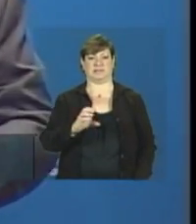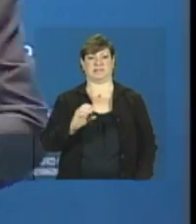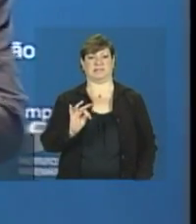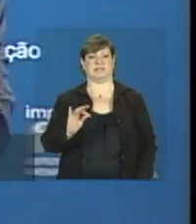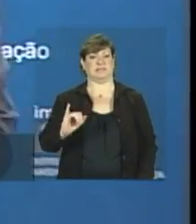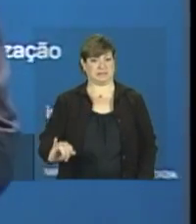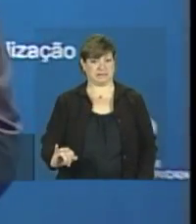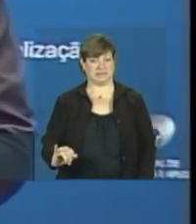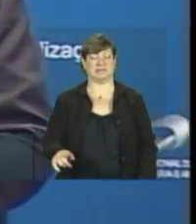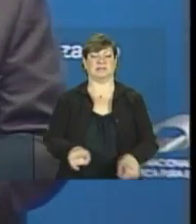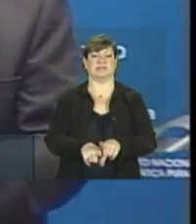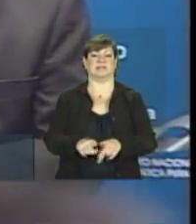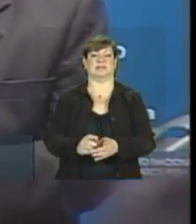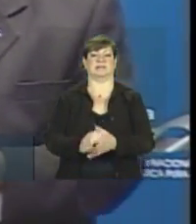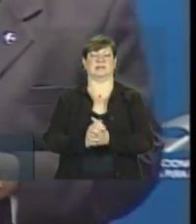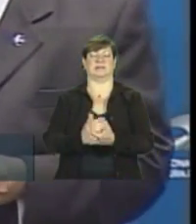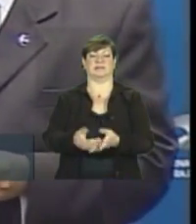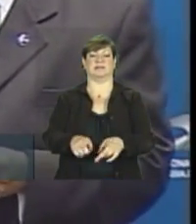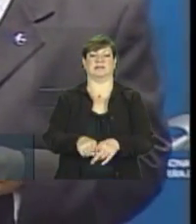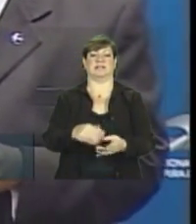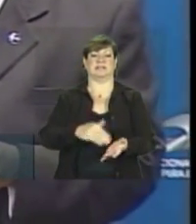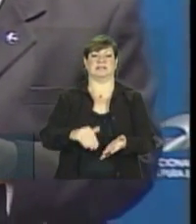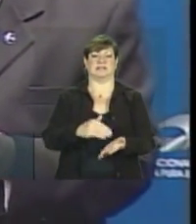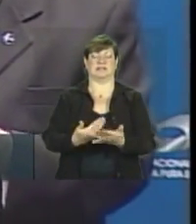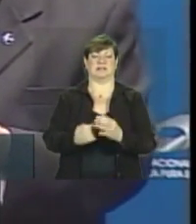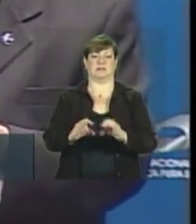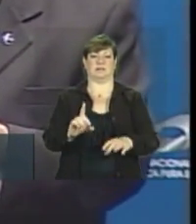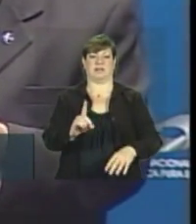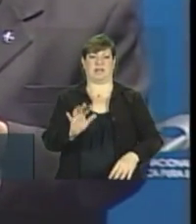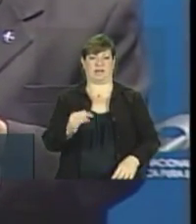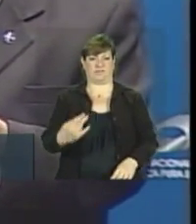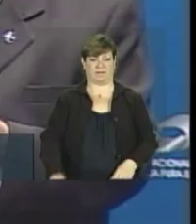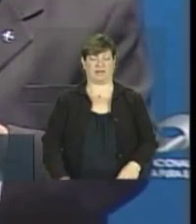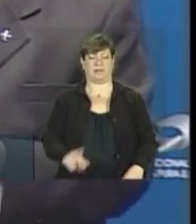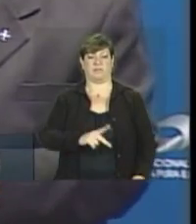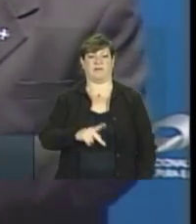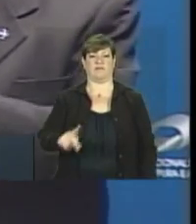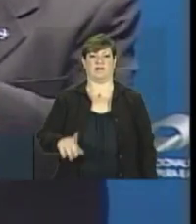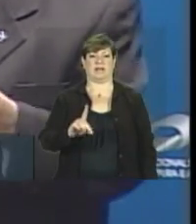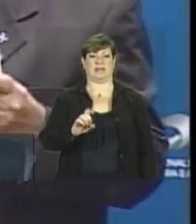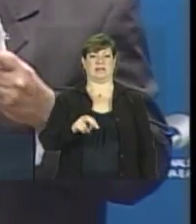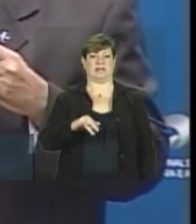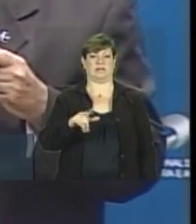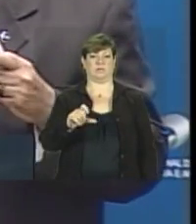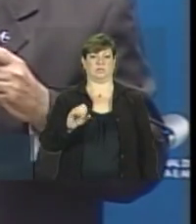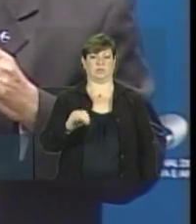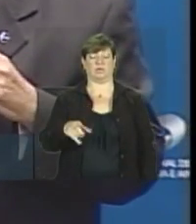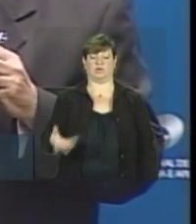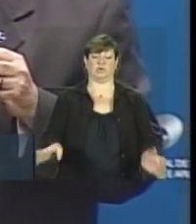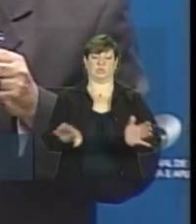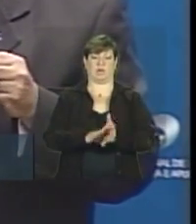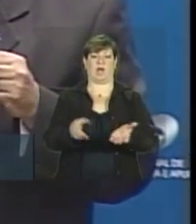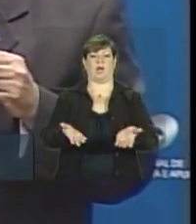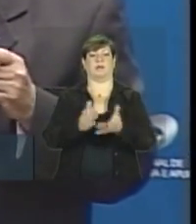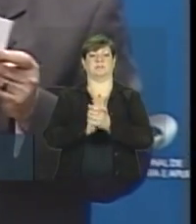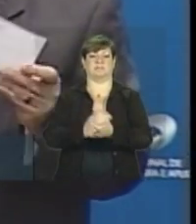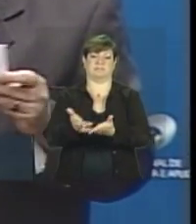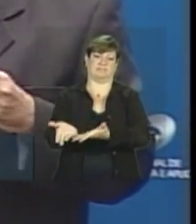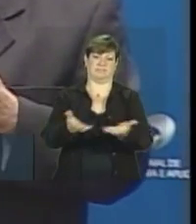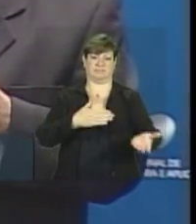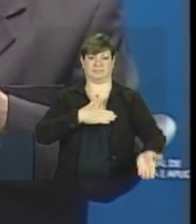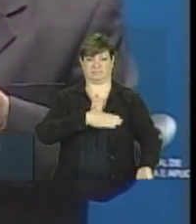eu queria saudar também o secretário de Educação do Distrito Federal, o professor Denilson Bento da Costa, que chegou agora. Seja